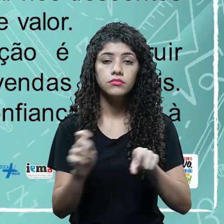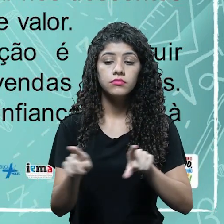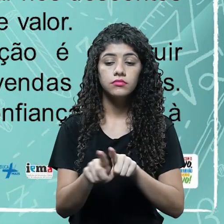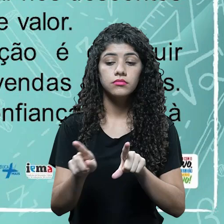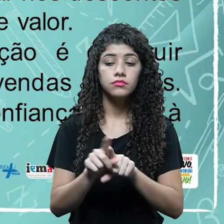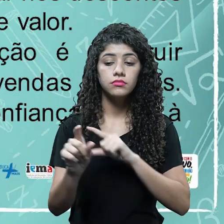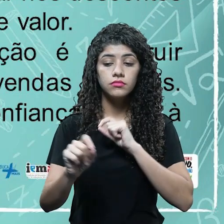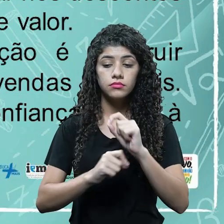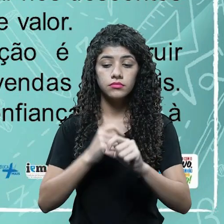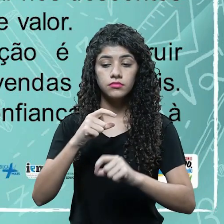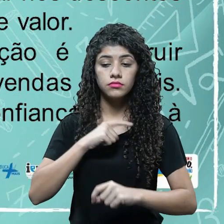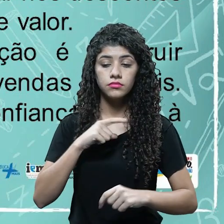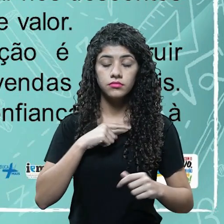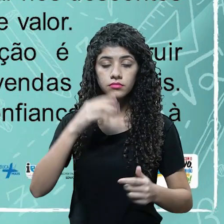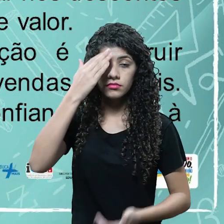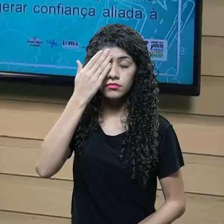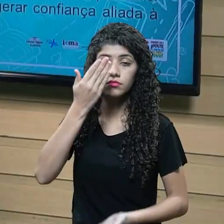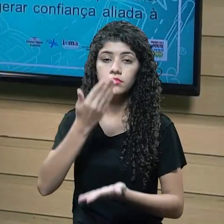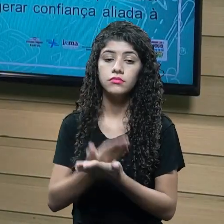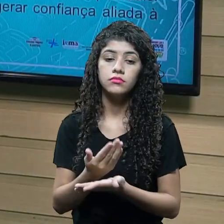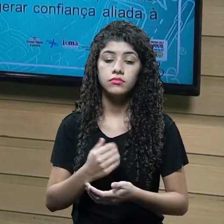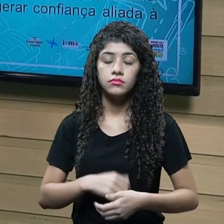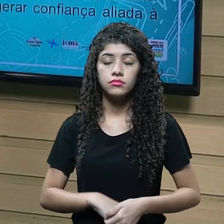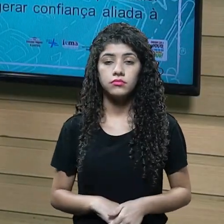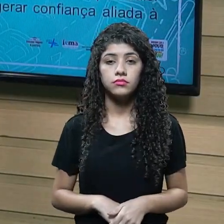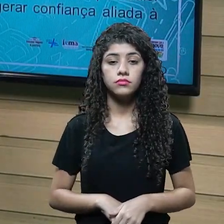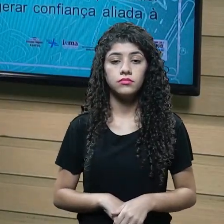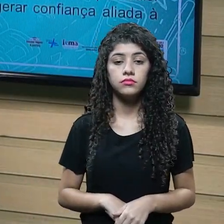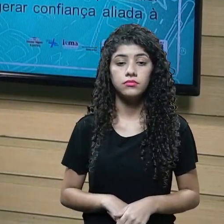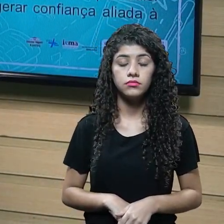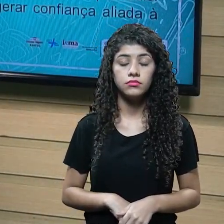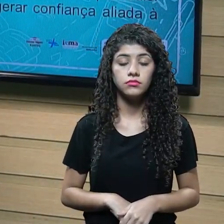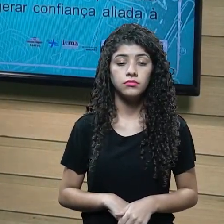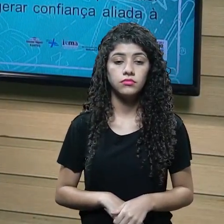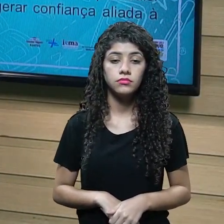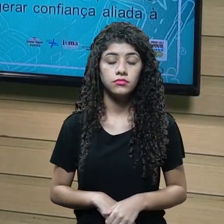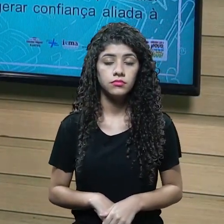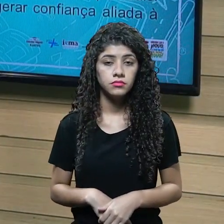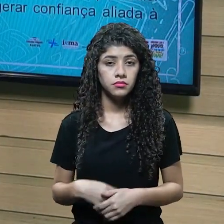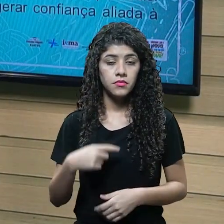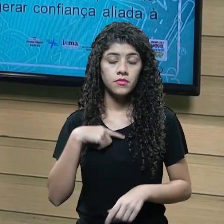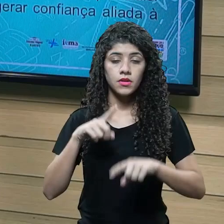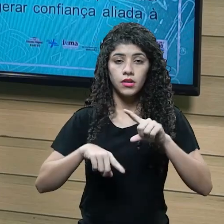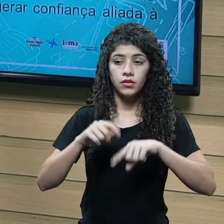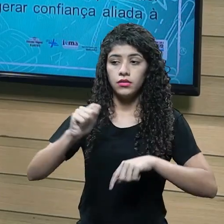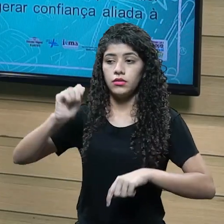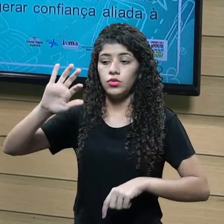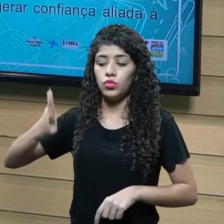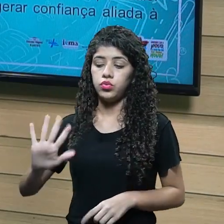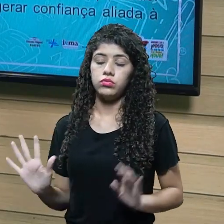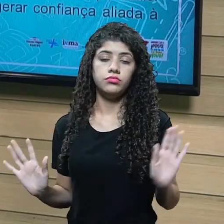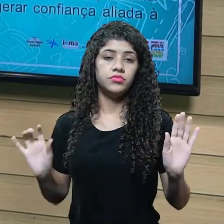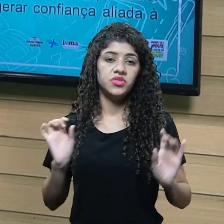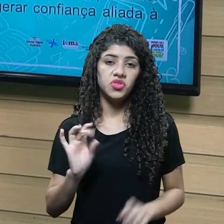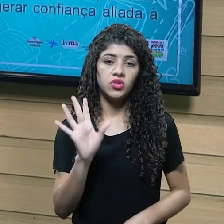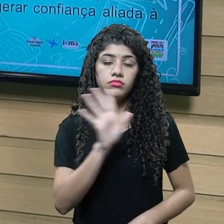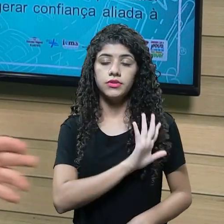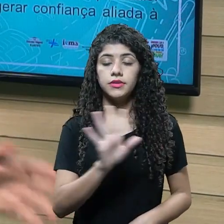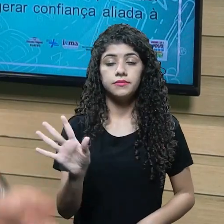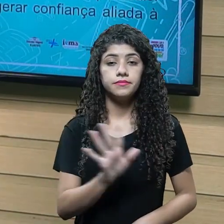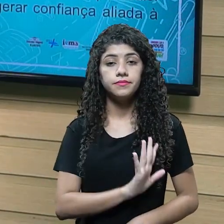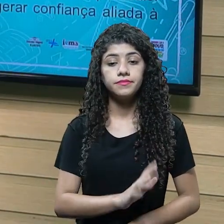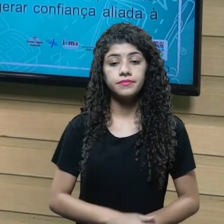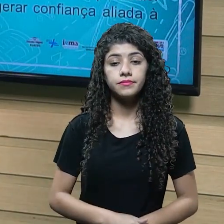a gerar confiança aliada à eficiência. Então vamos lá. Oferecer desconto não é eu chegar e baixar o preço do meu produto. Mas como é que é? Eu tentar fidelizar meu cliente através de criando